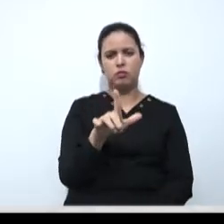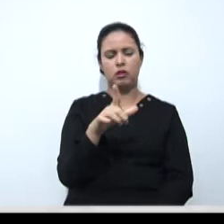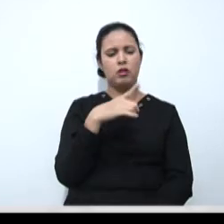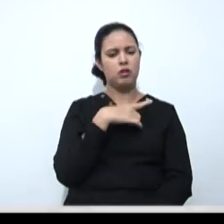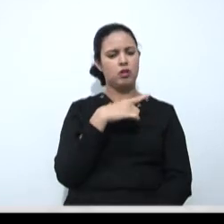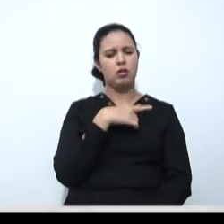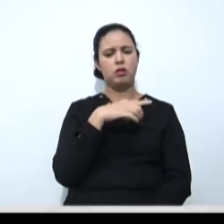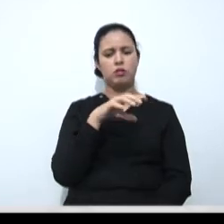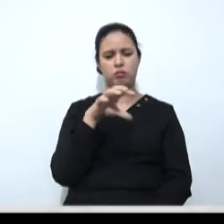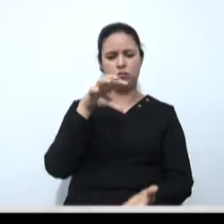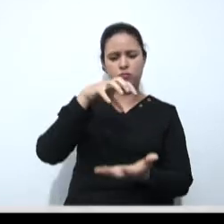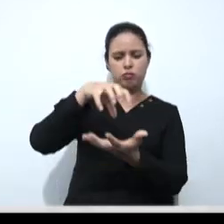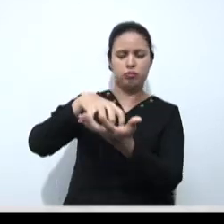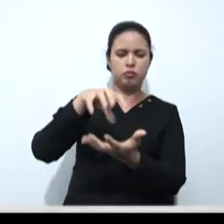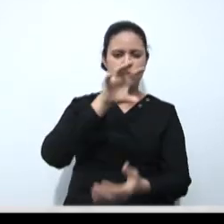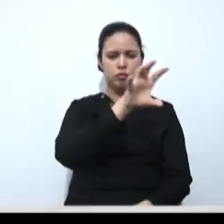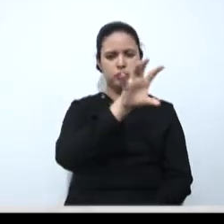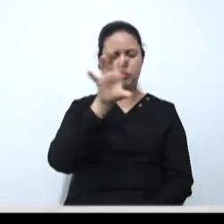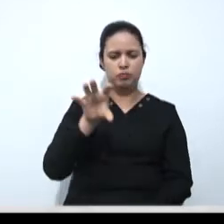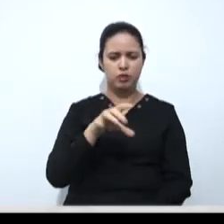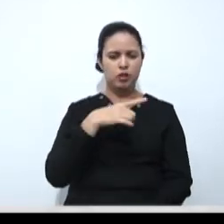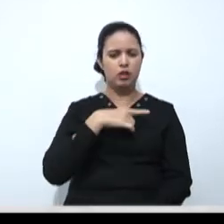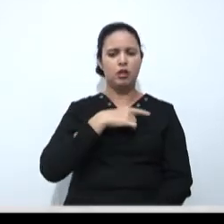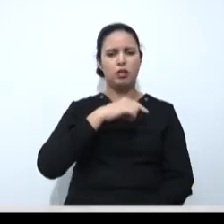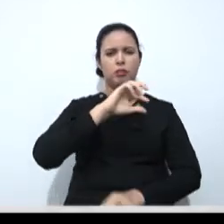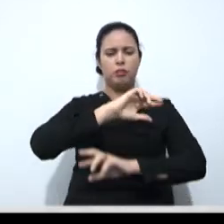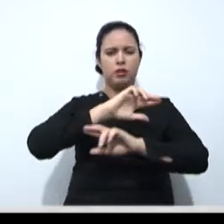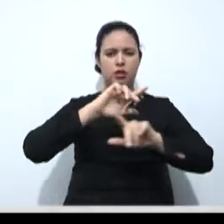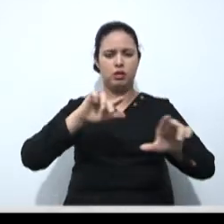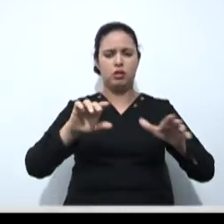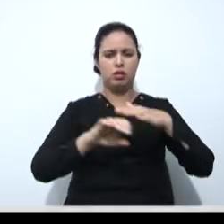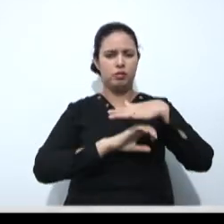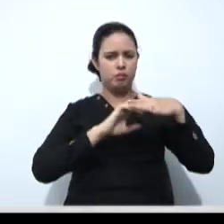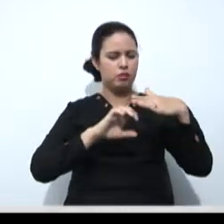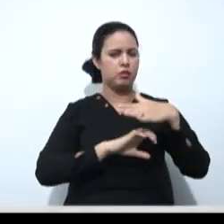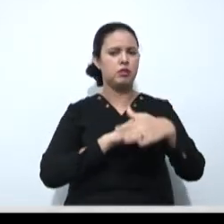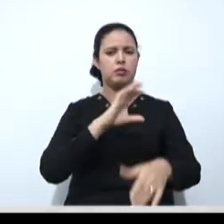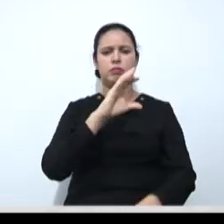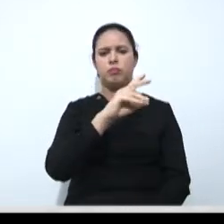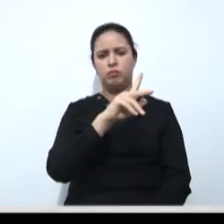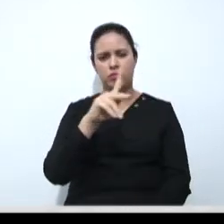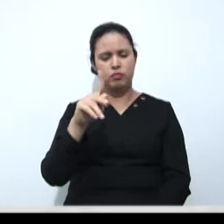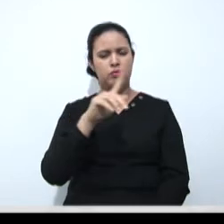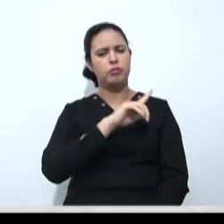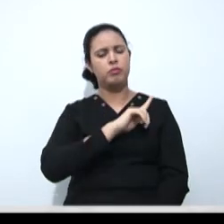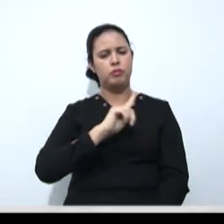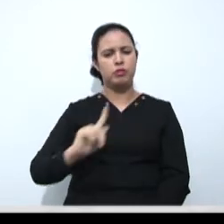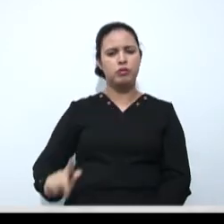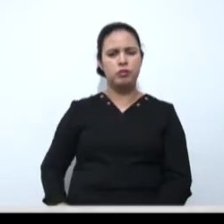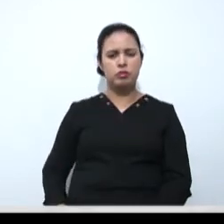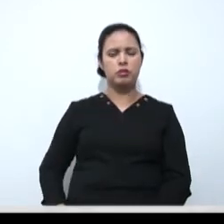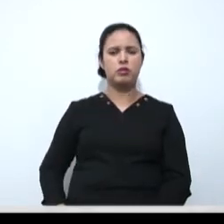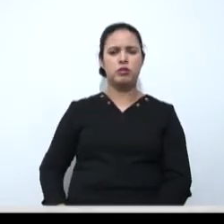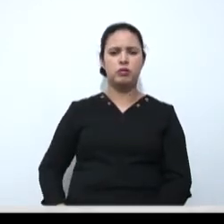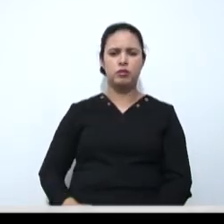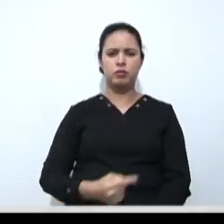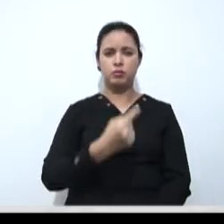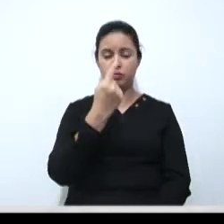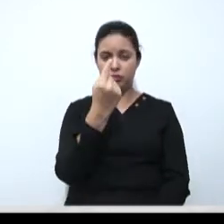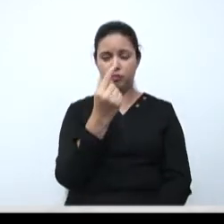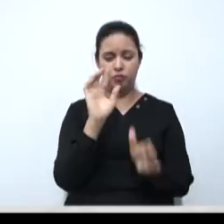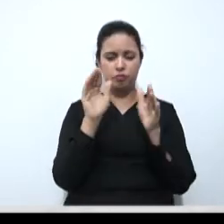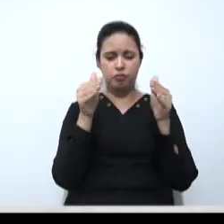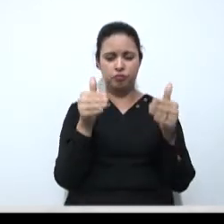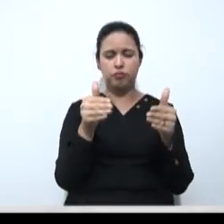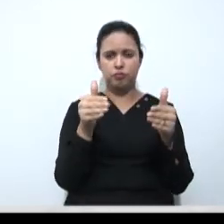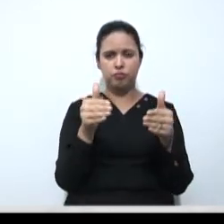vários indivíduos, várias empresas, a gente tem a cooperativa, a gente tem o governo e uma só atividade